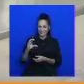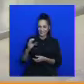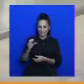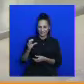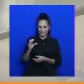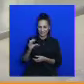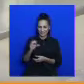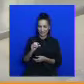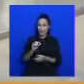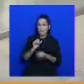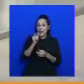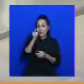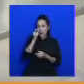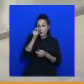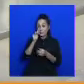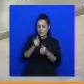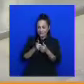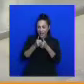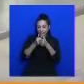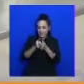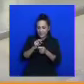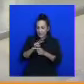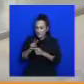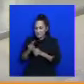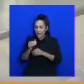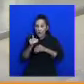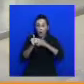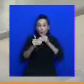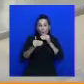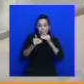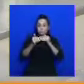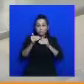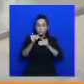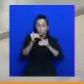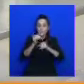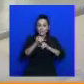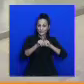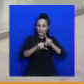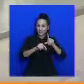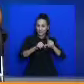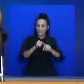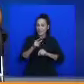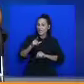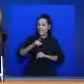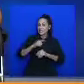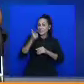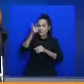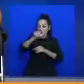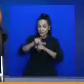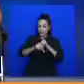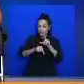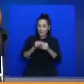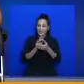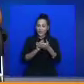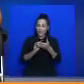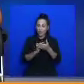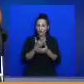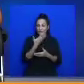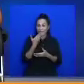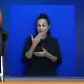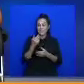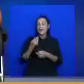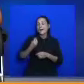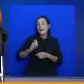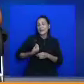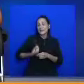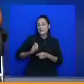R$1.789.928,03. Para conferir, fiscalizar, validar cada procedimento desse sorteio e também do próximo sorteio da Loto Fácil,